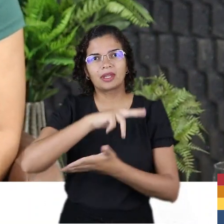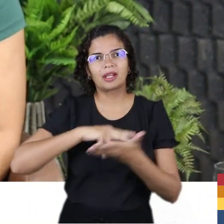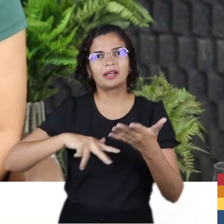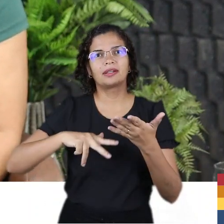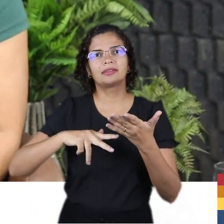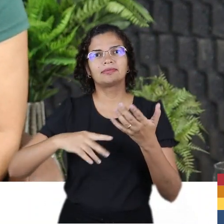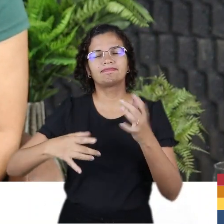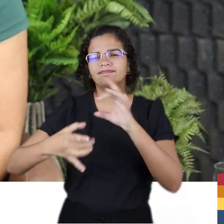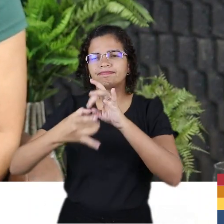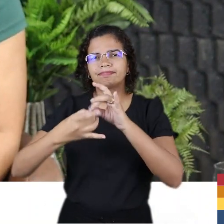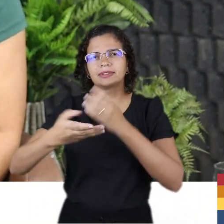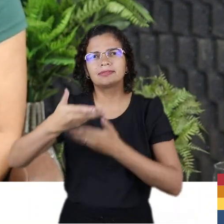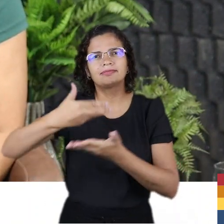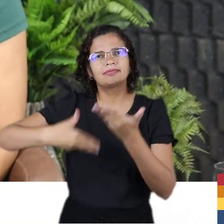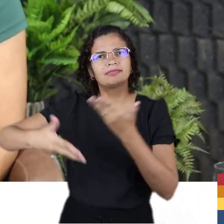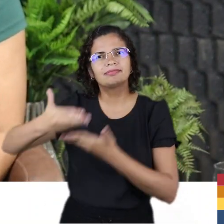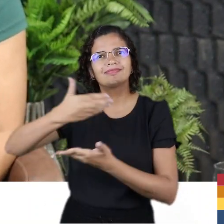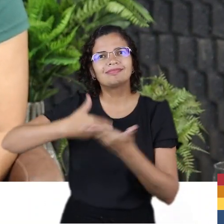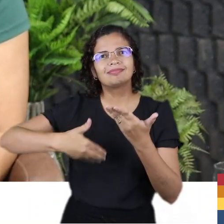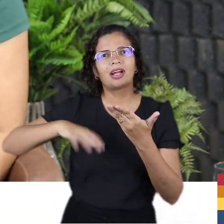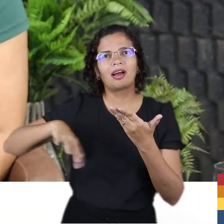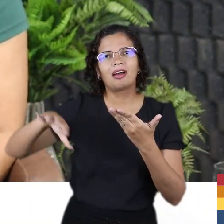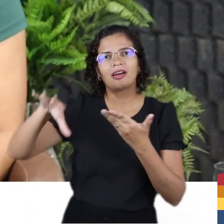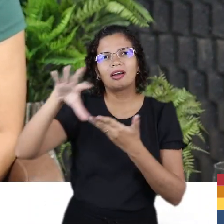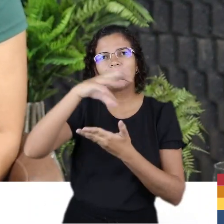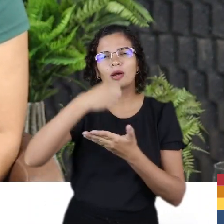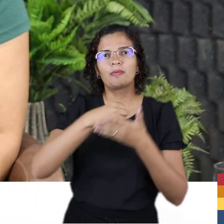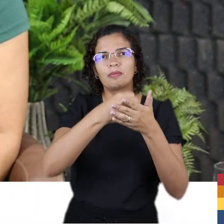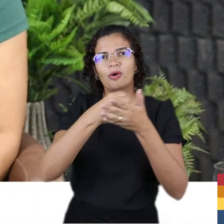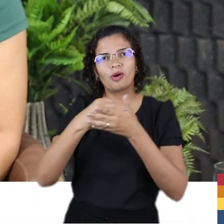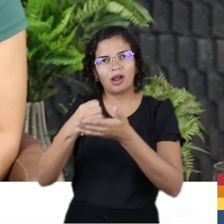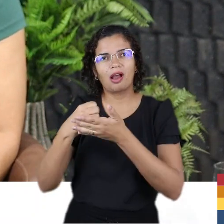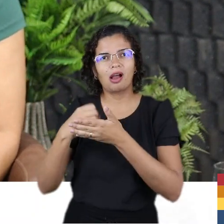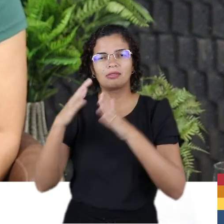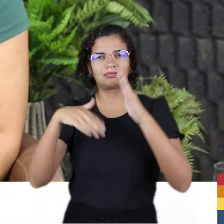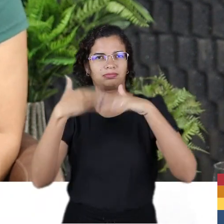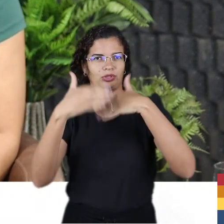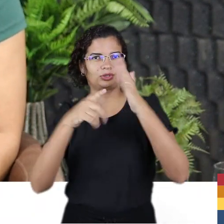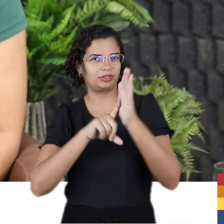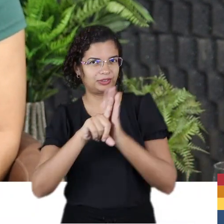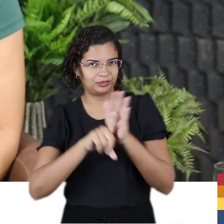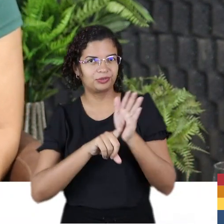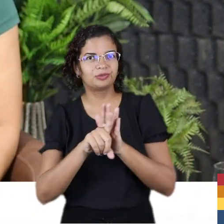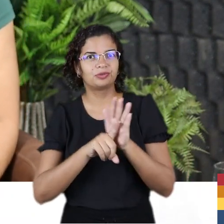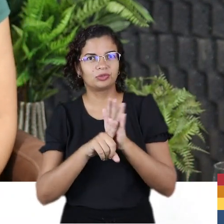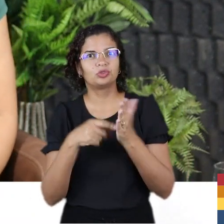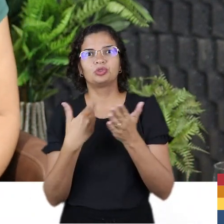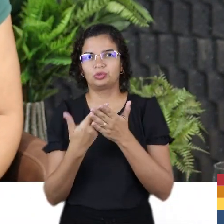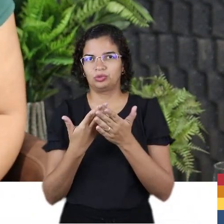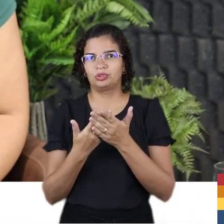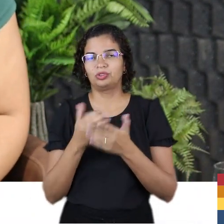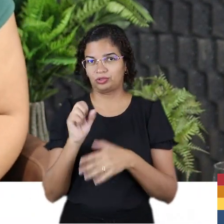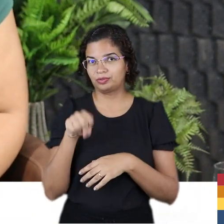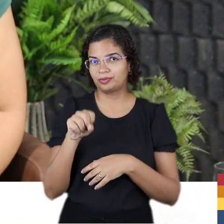ele precisa perceber esse objeto, ele é real, ele é social, ele faz parte do cotidiano,